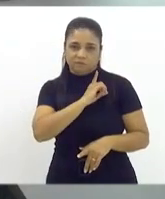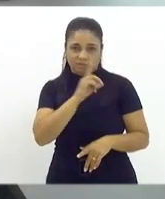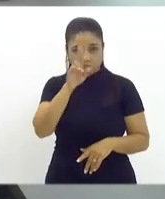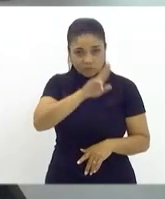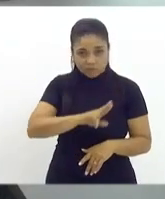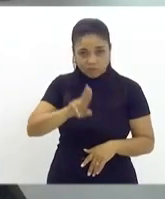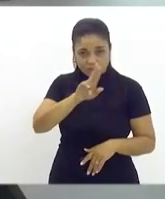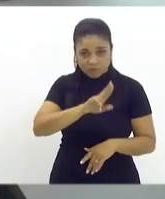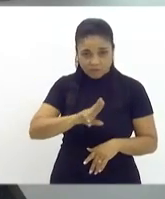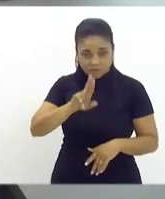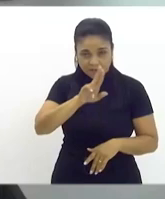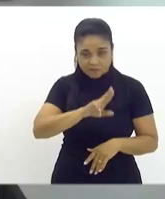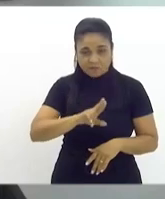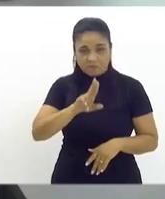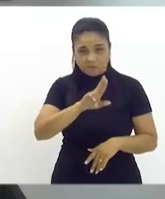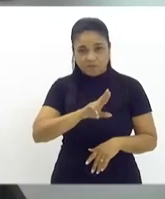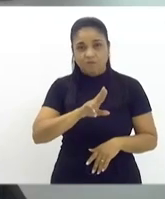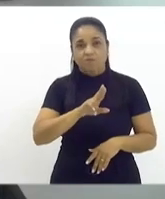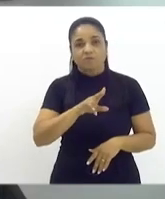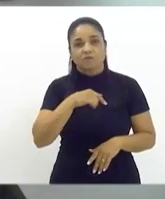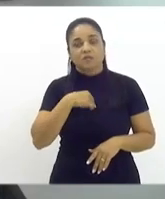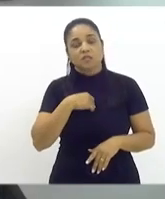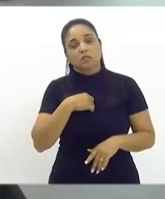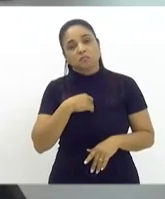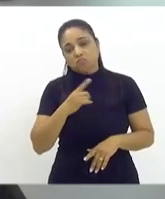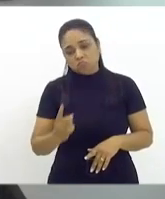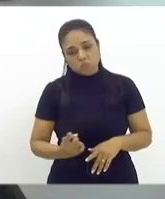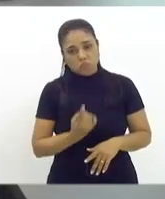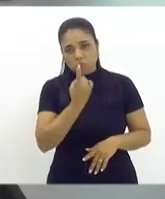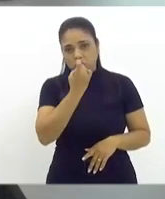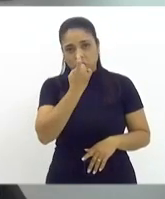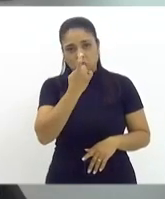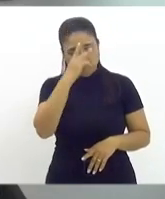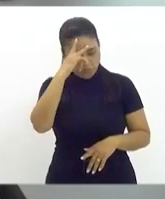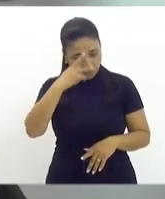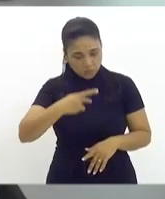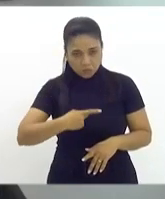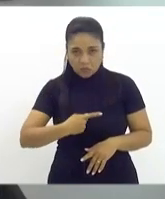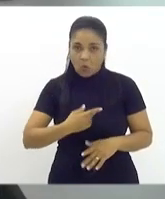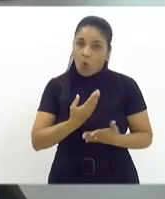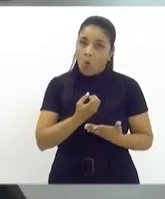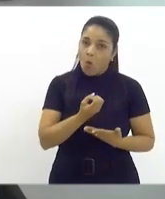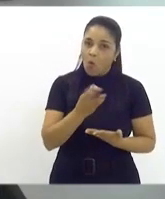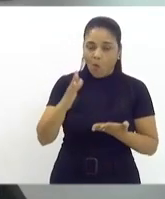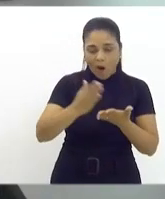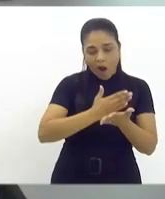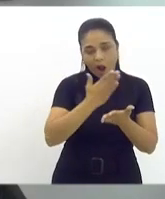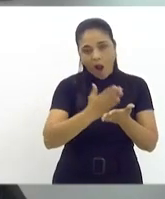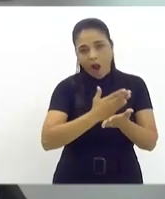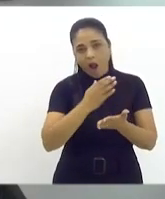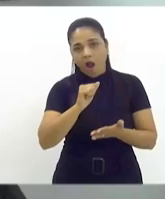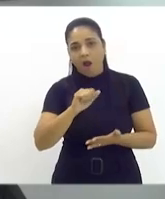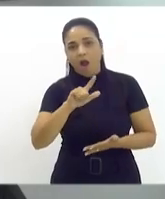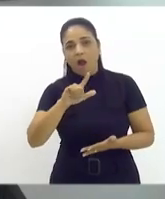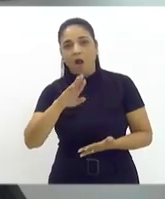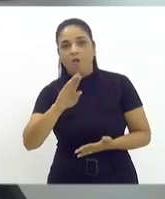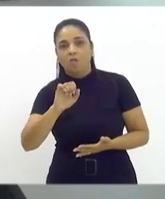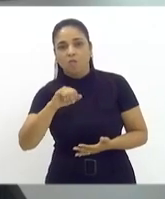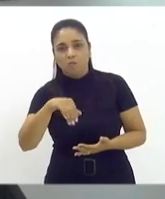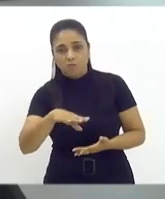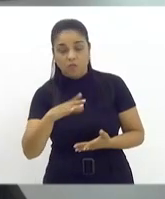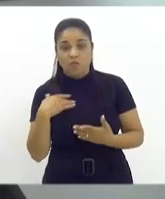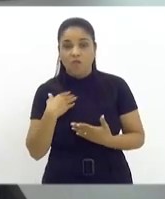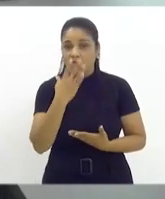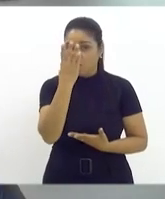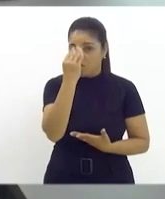é a fotografia seja individual ou através de álbum de fotografias havendo ainda a utilização constante de